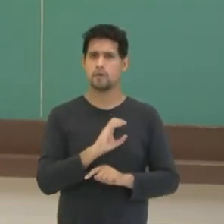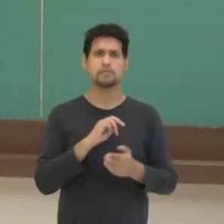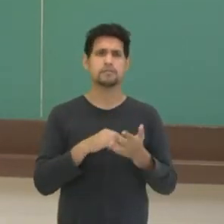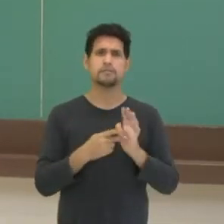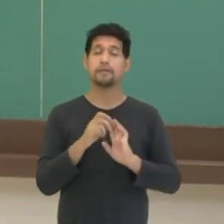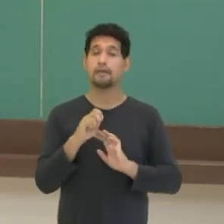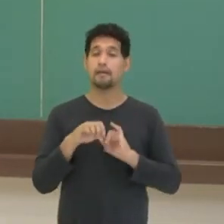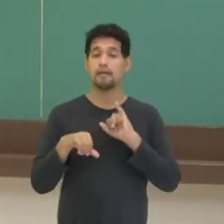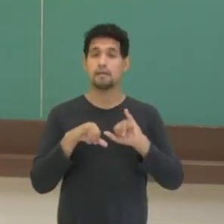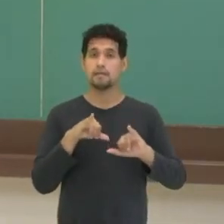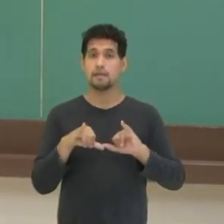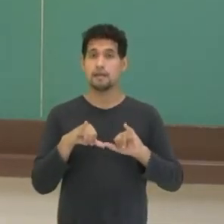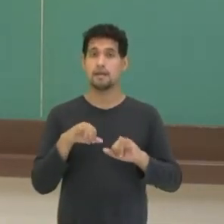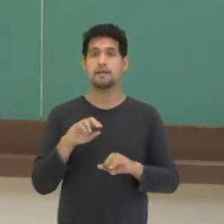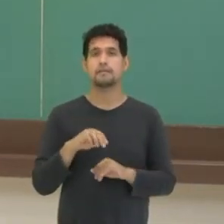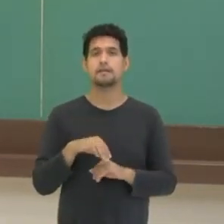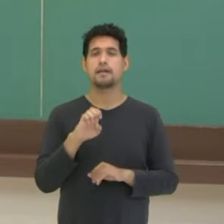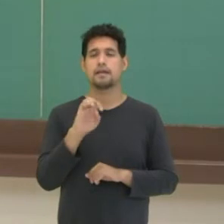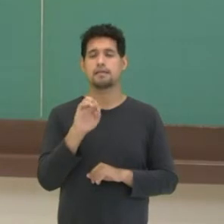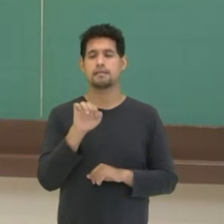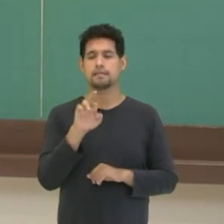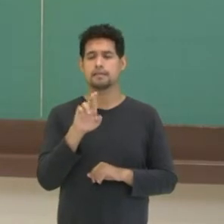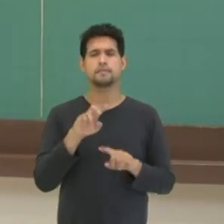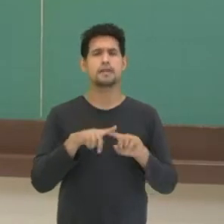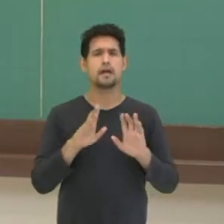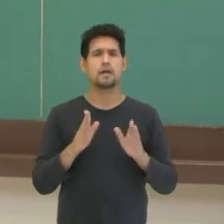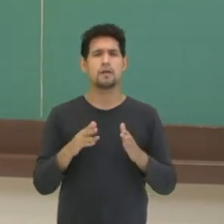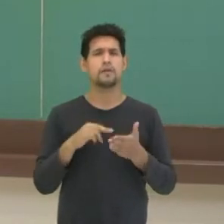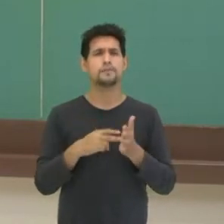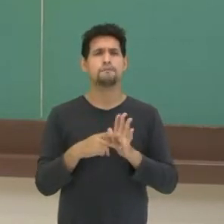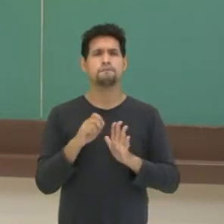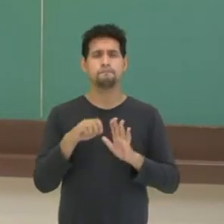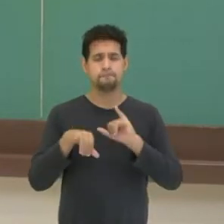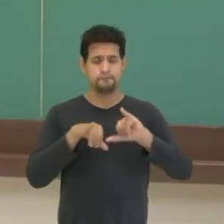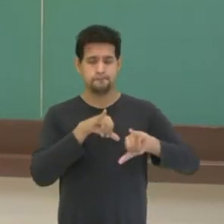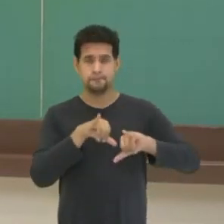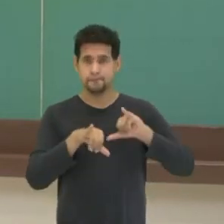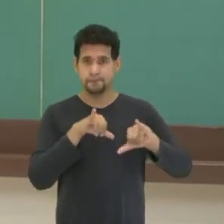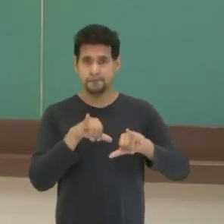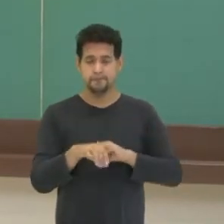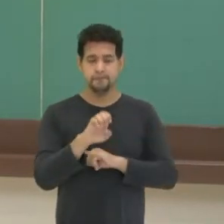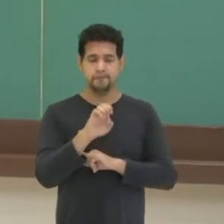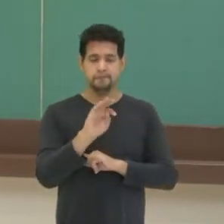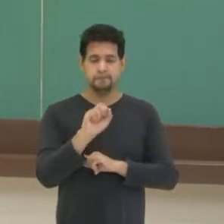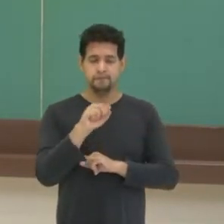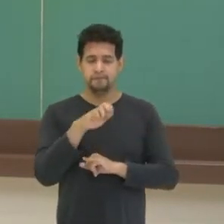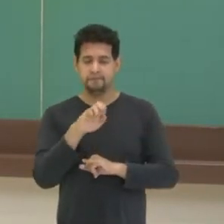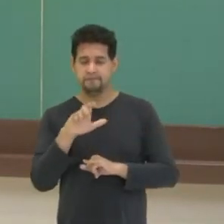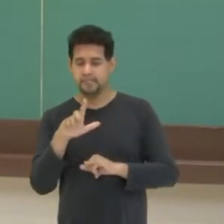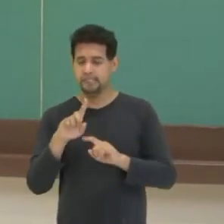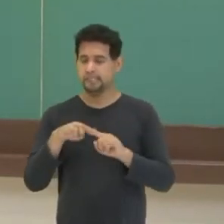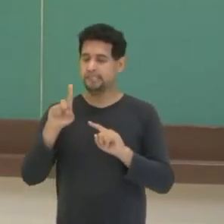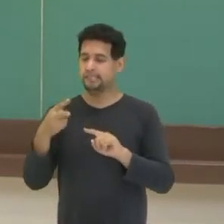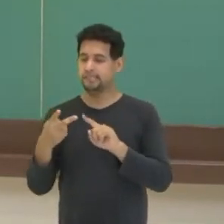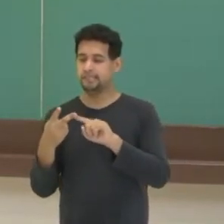função química éter. Então, aqui nós temos a substância química etanol e aqui nós temos a substância química